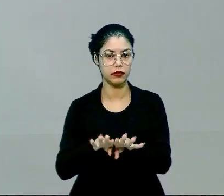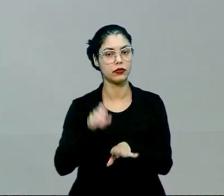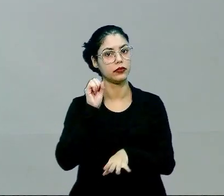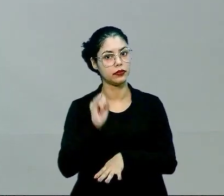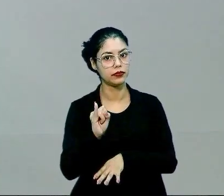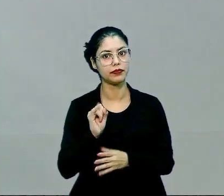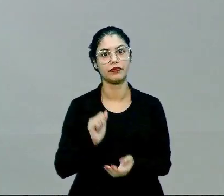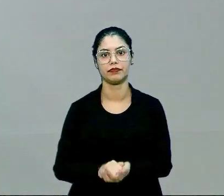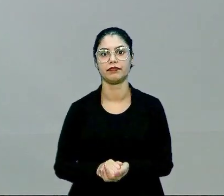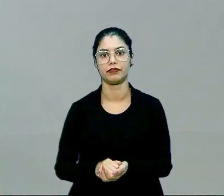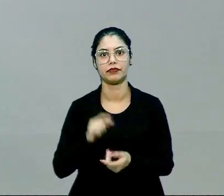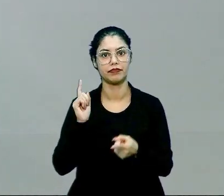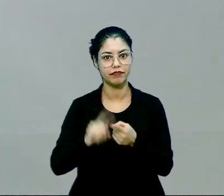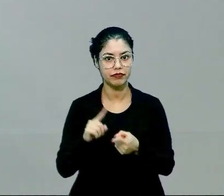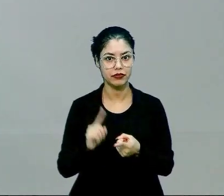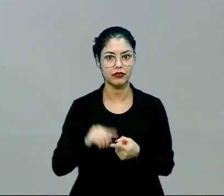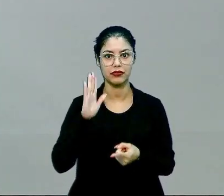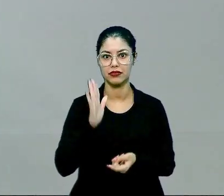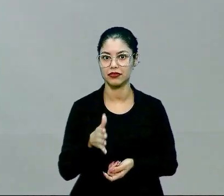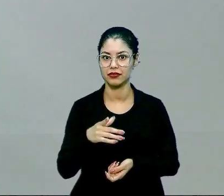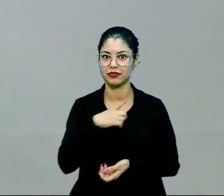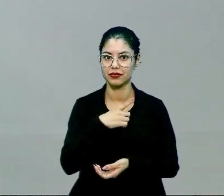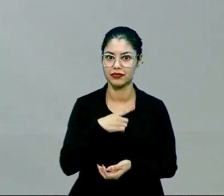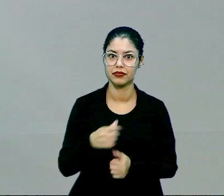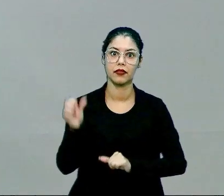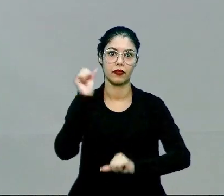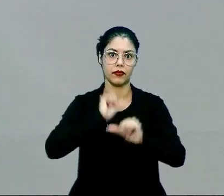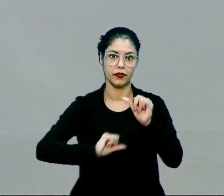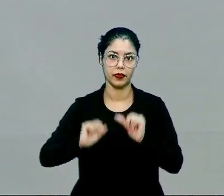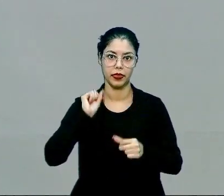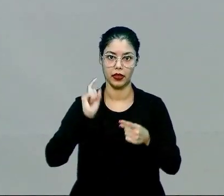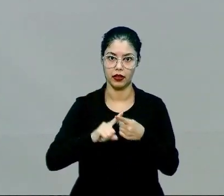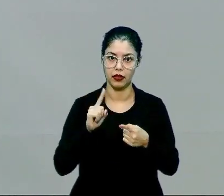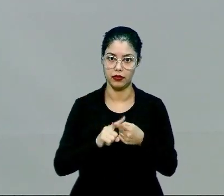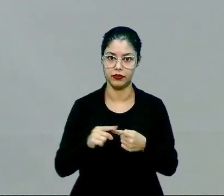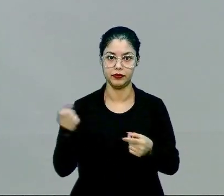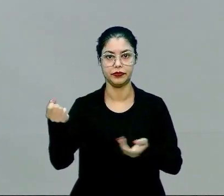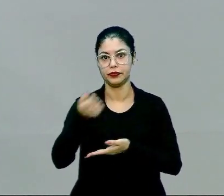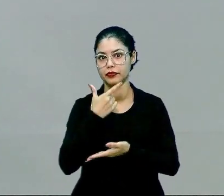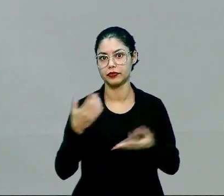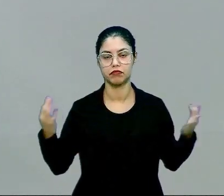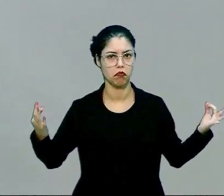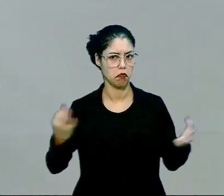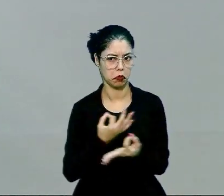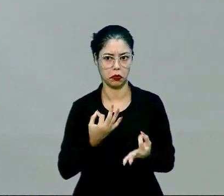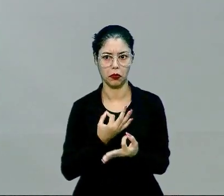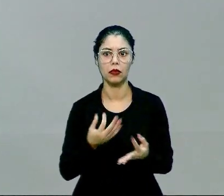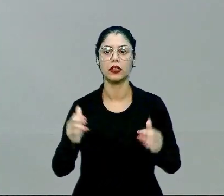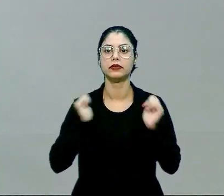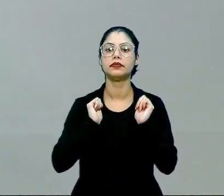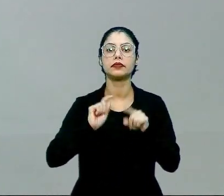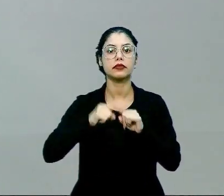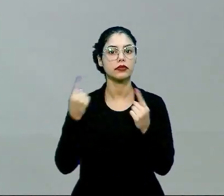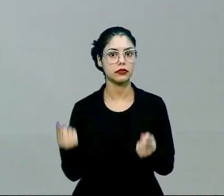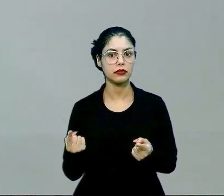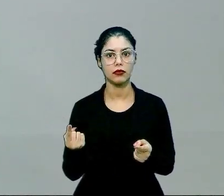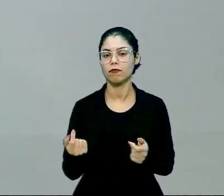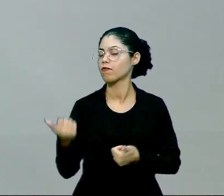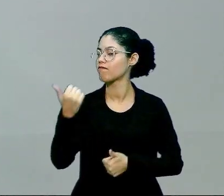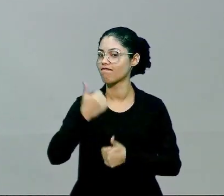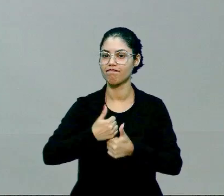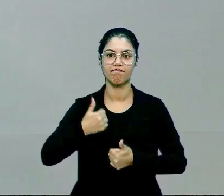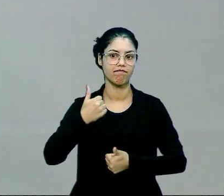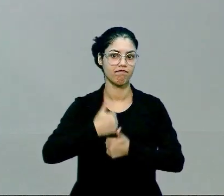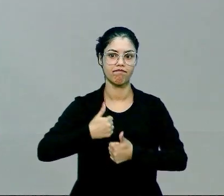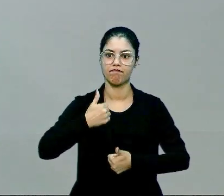estiver impaciente, você tropeça, porque ele já agora está querendo se contradizer, porque o remédio serve até para sedentário, porém, ele